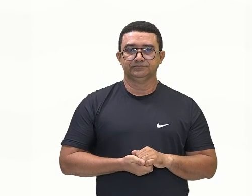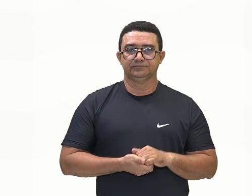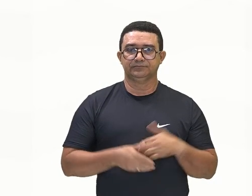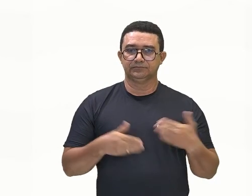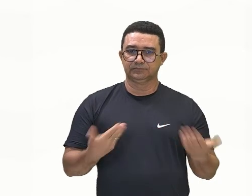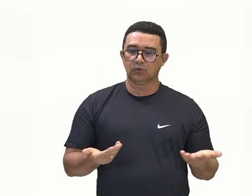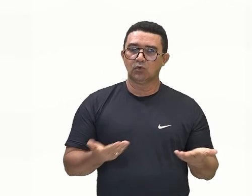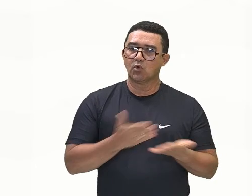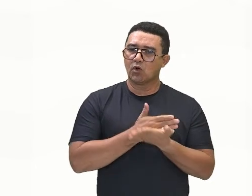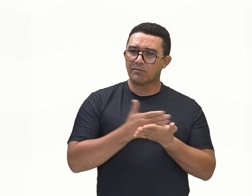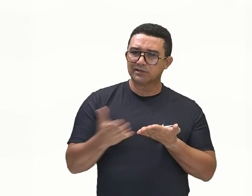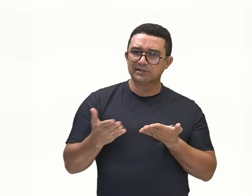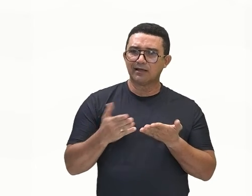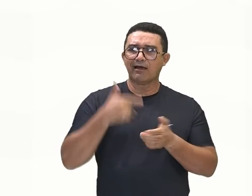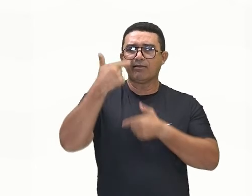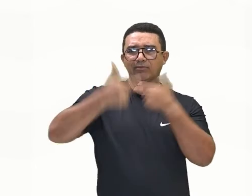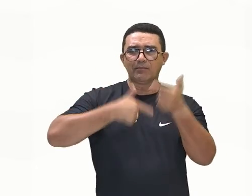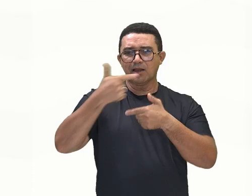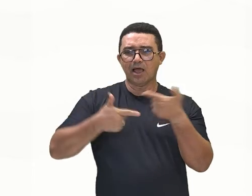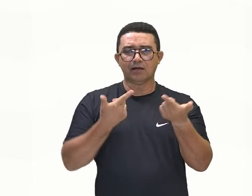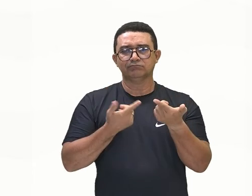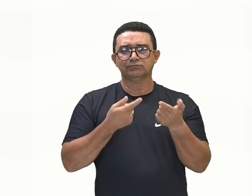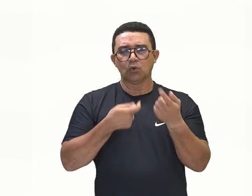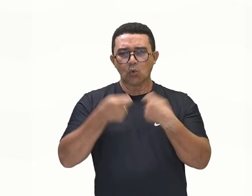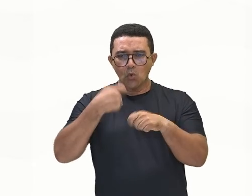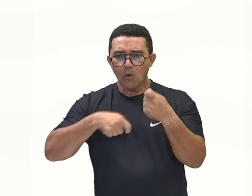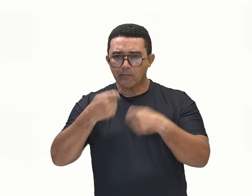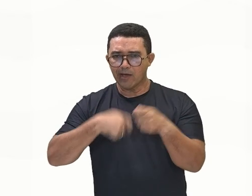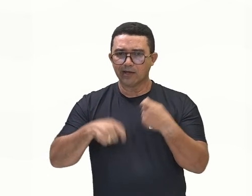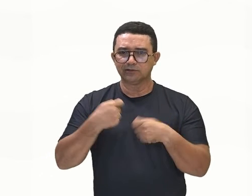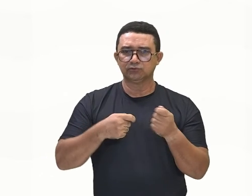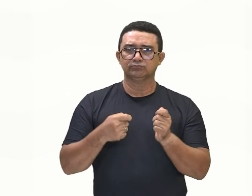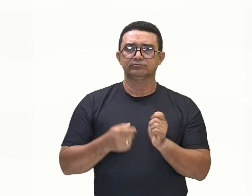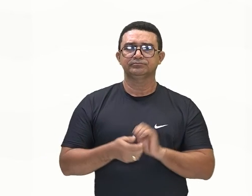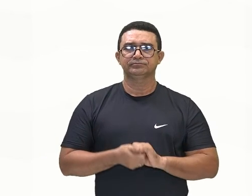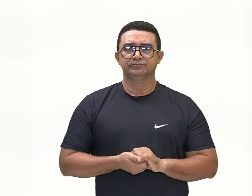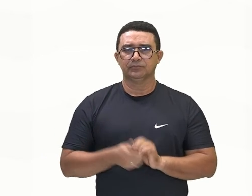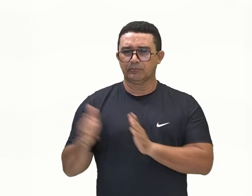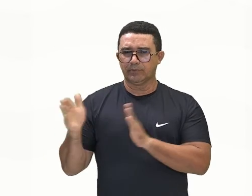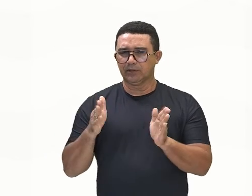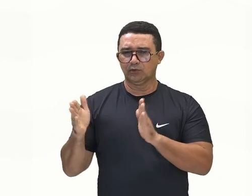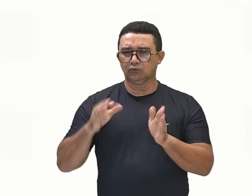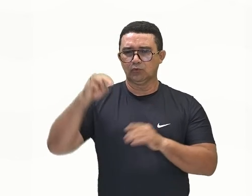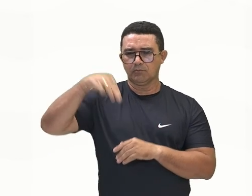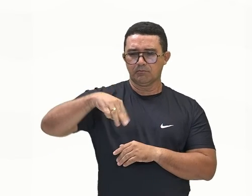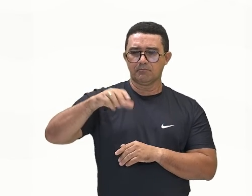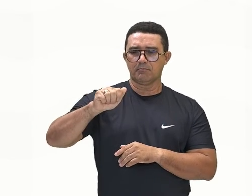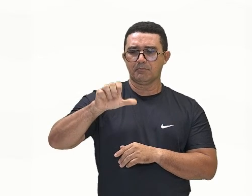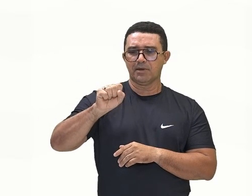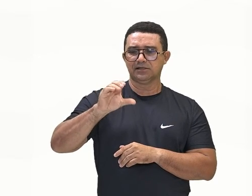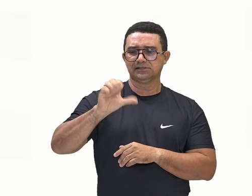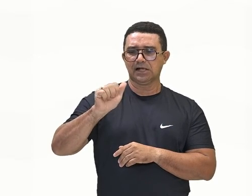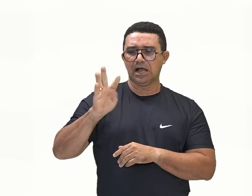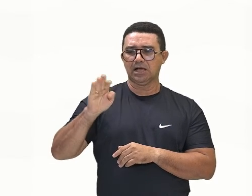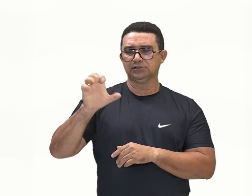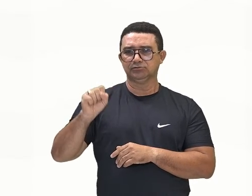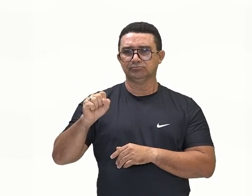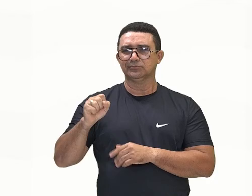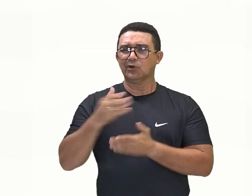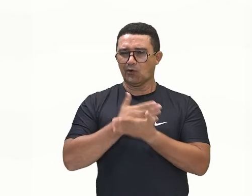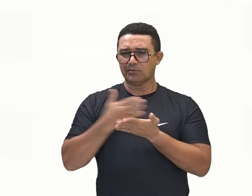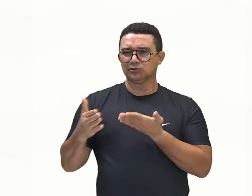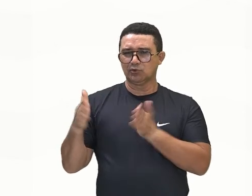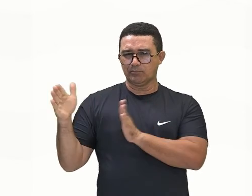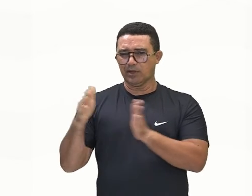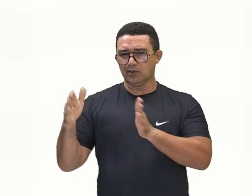os comerciantes, os mascates do período do Brasil colônia e até os dias de hoje. Em suas